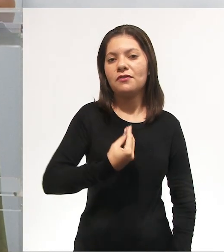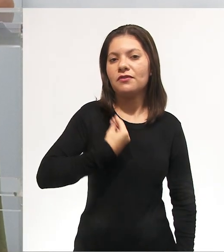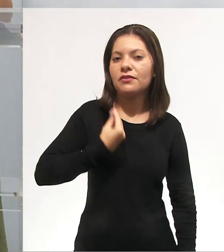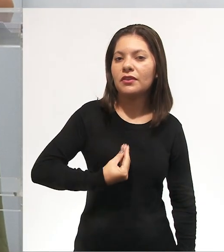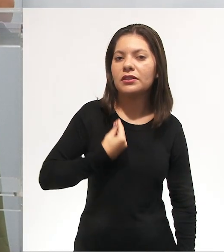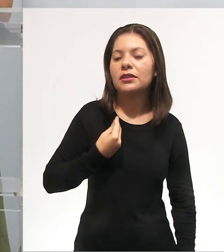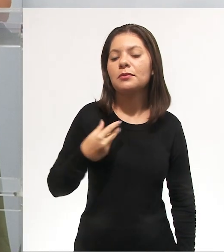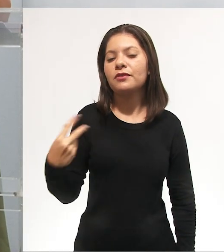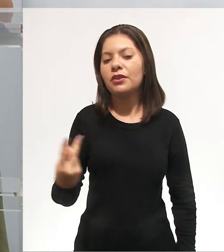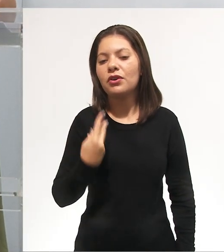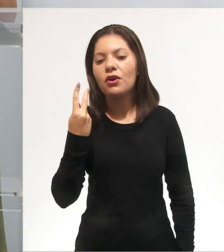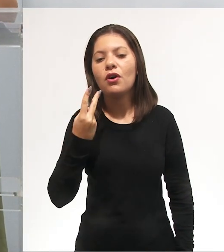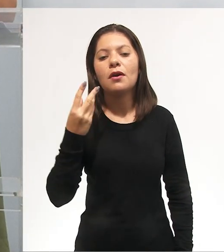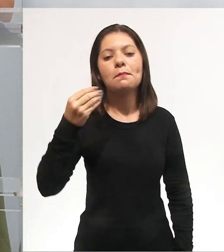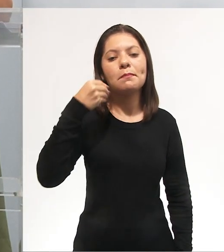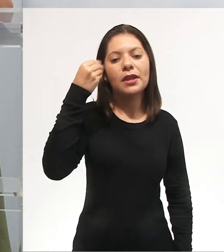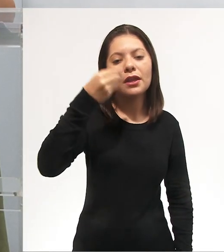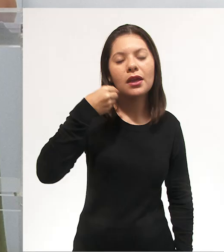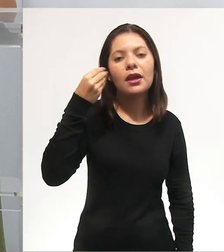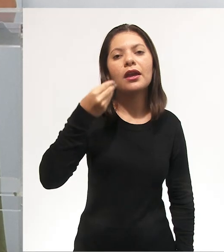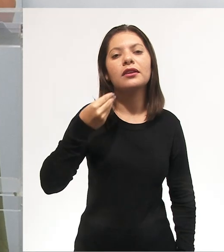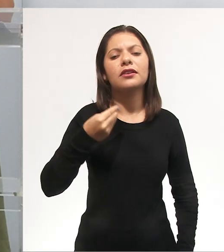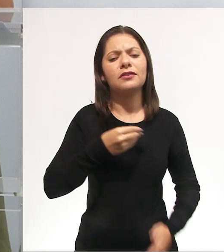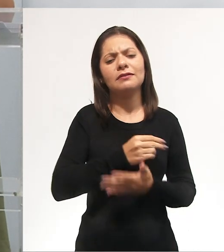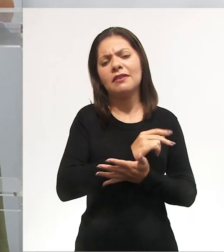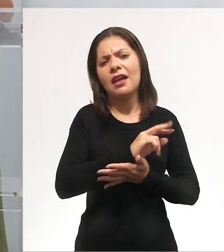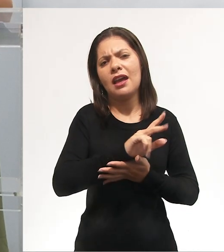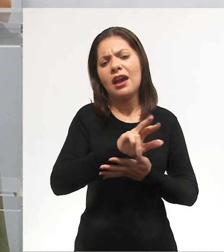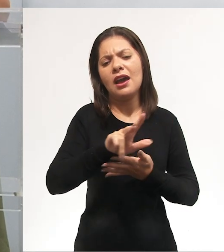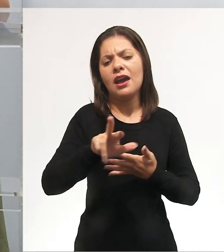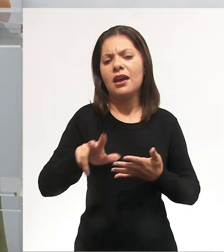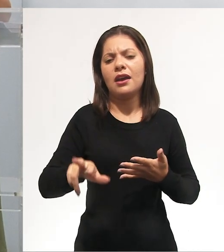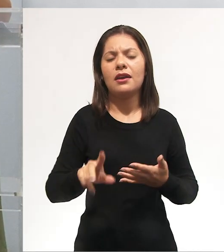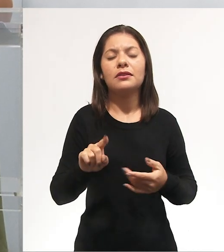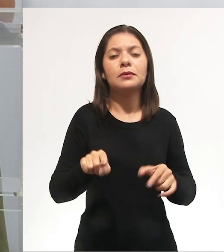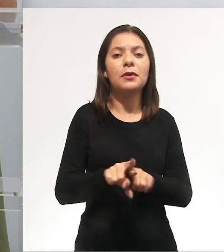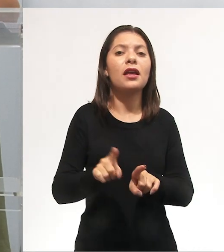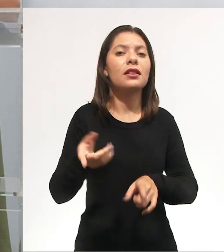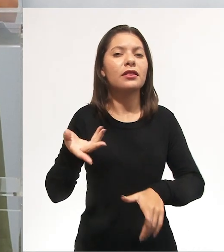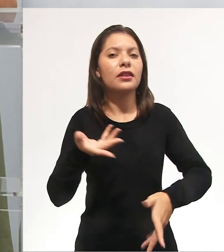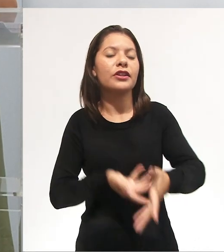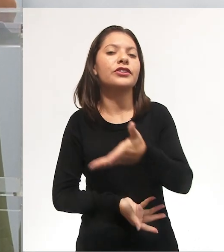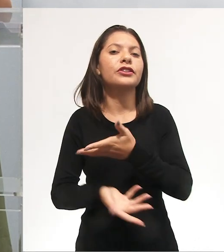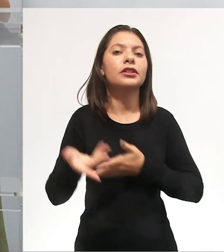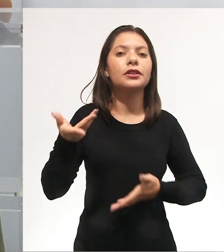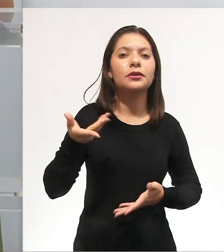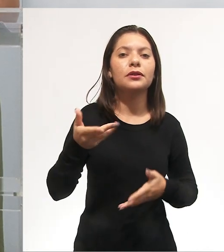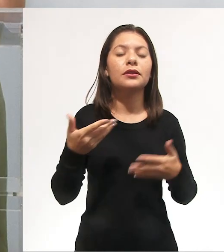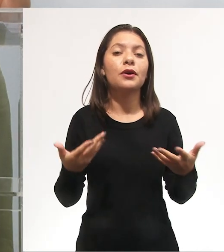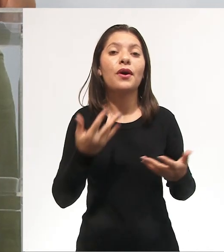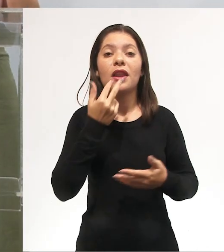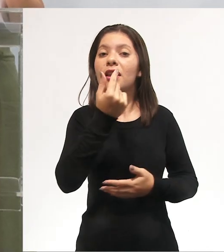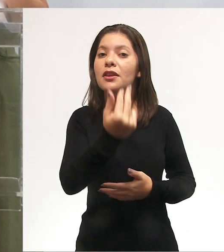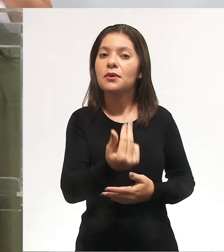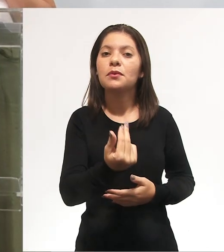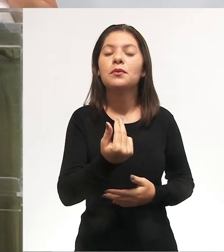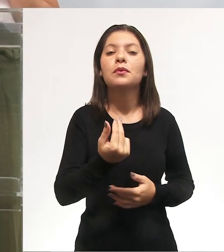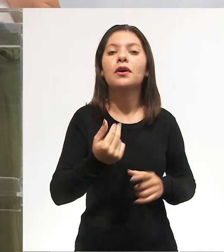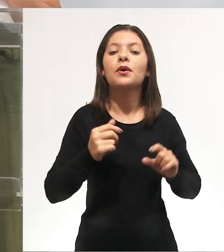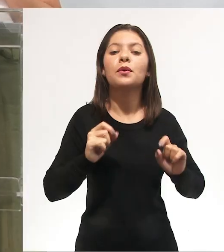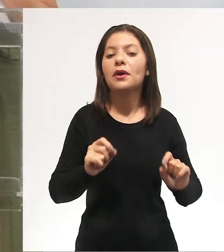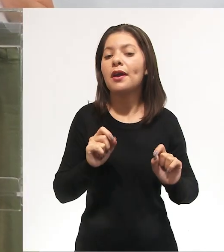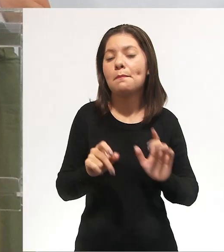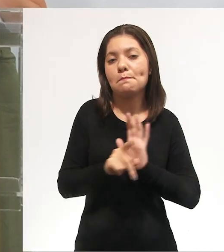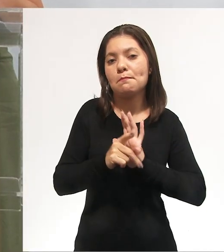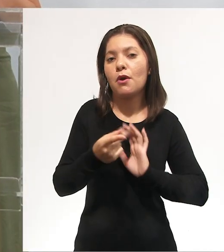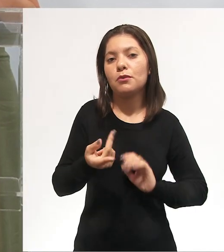vivenciamos, né, os nossos valores, experiências, que a gente vai interagindo com as pessoas. Então, a língua ela tem muito